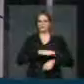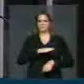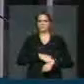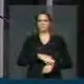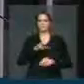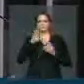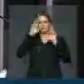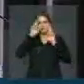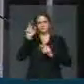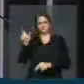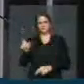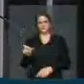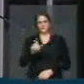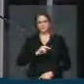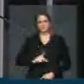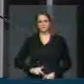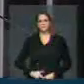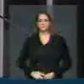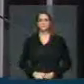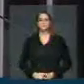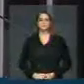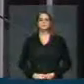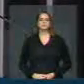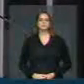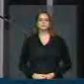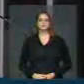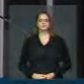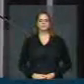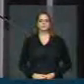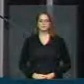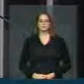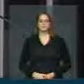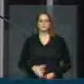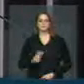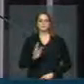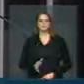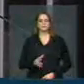Excelência. Senhor Presidente, como eu disse já aqui por diversas vezes,